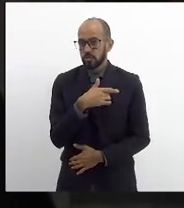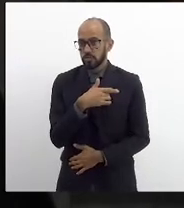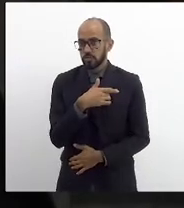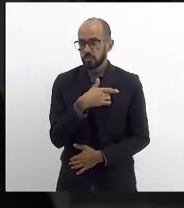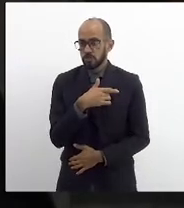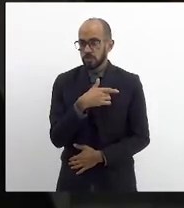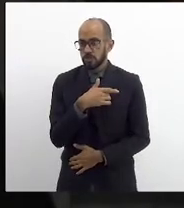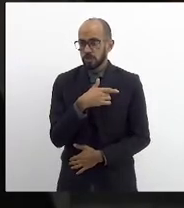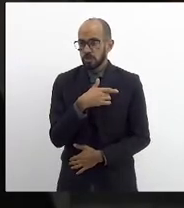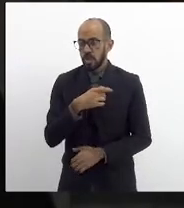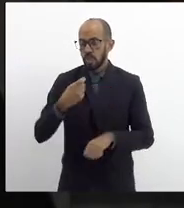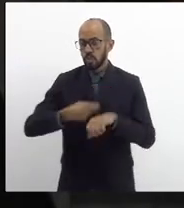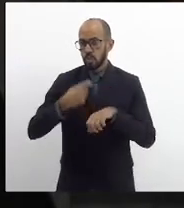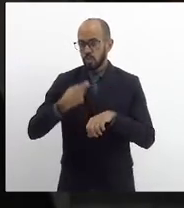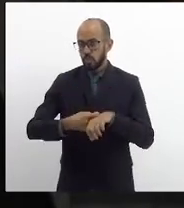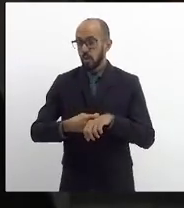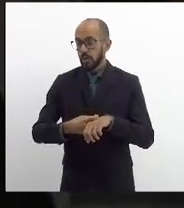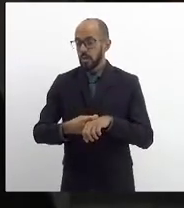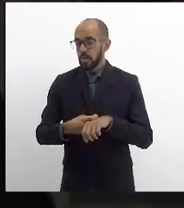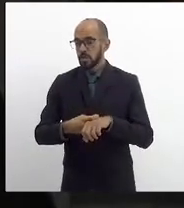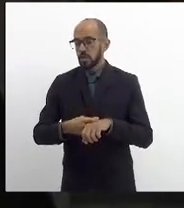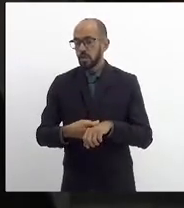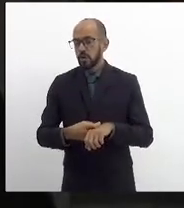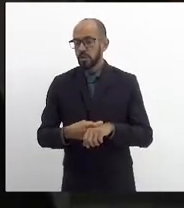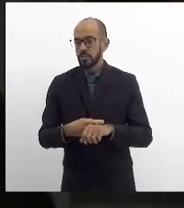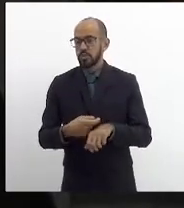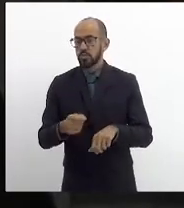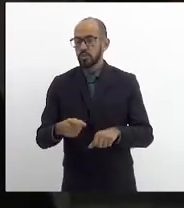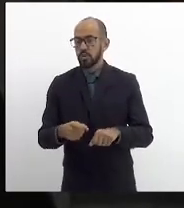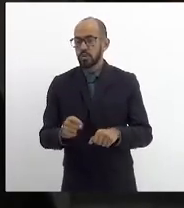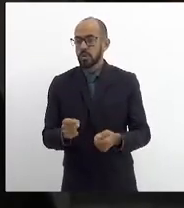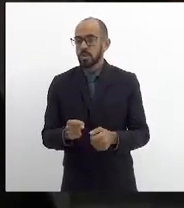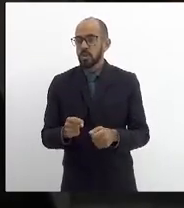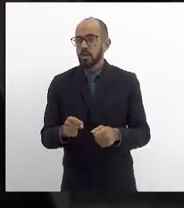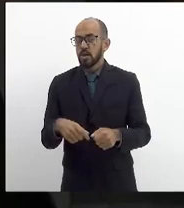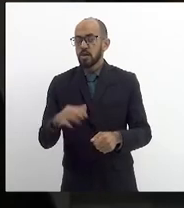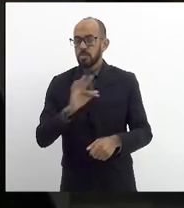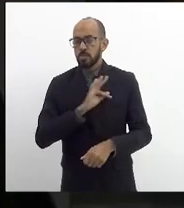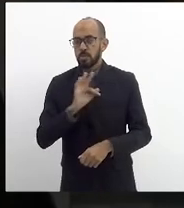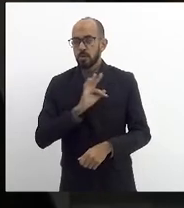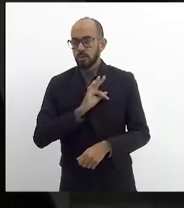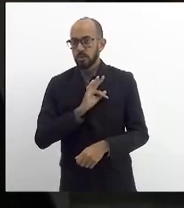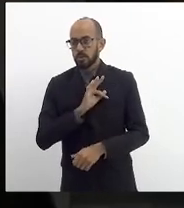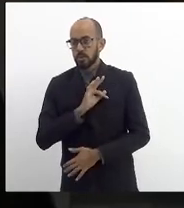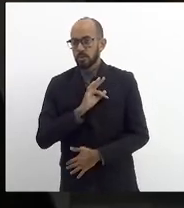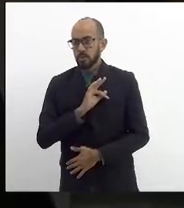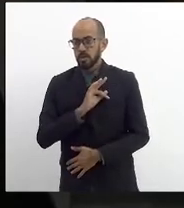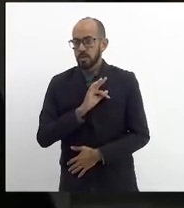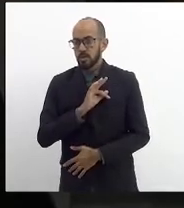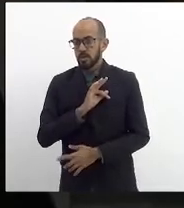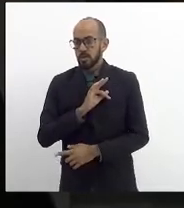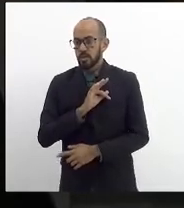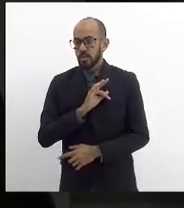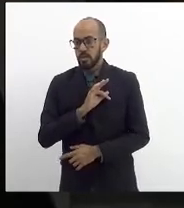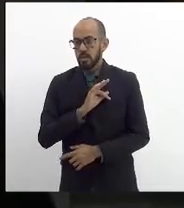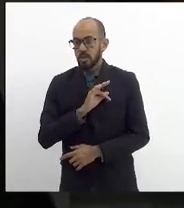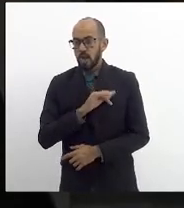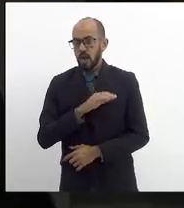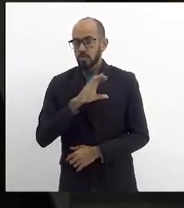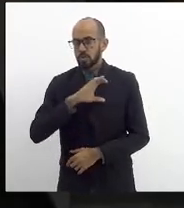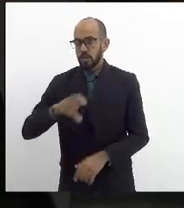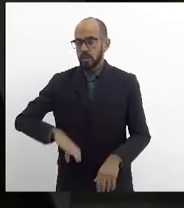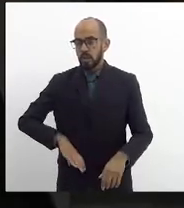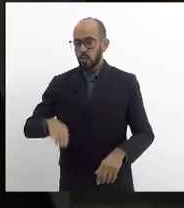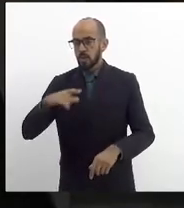bom e é muito duro deputada Martha Rocha a senhora conhece isso em profundidade um cidadão tá